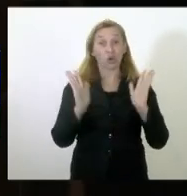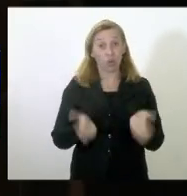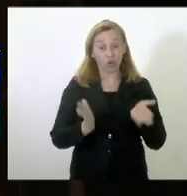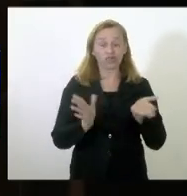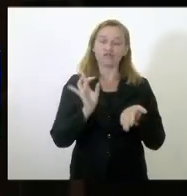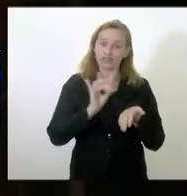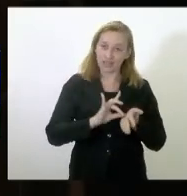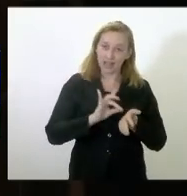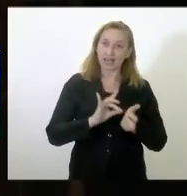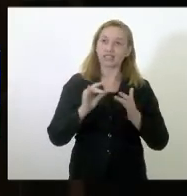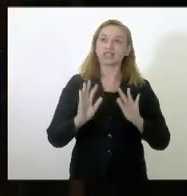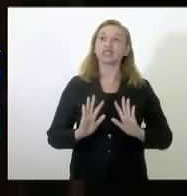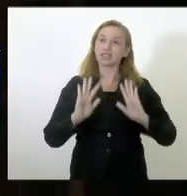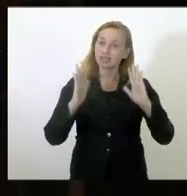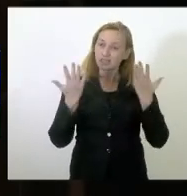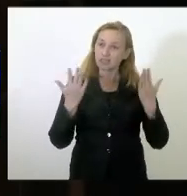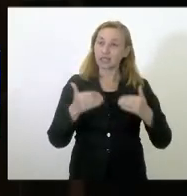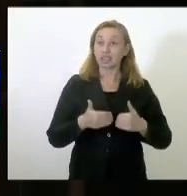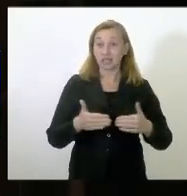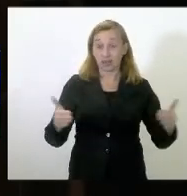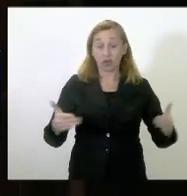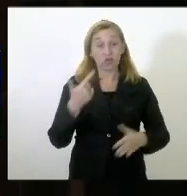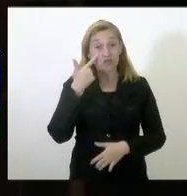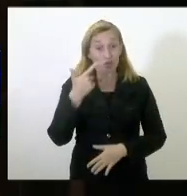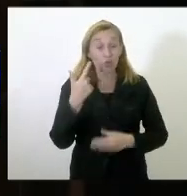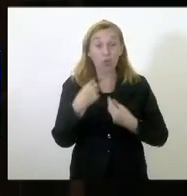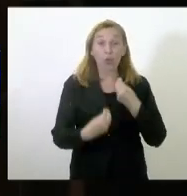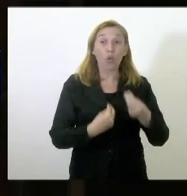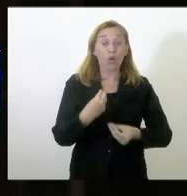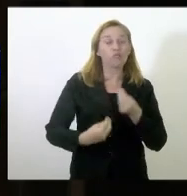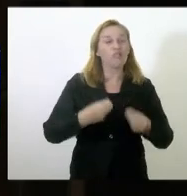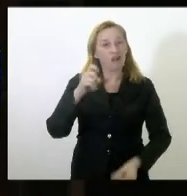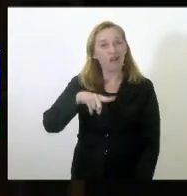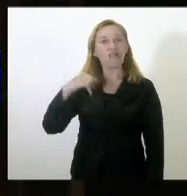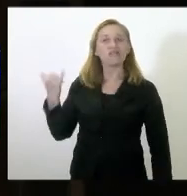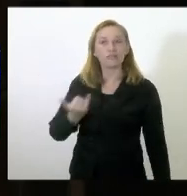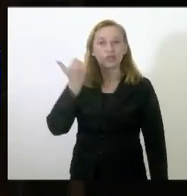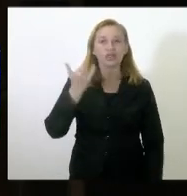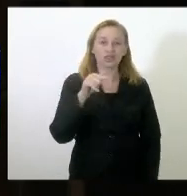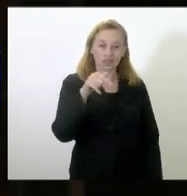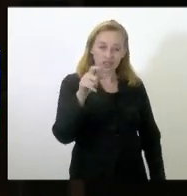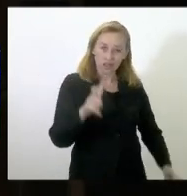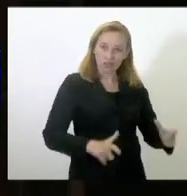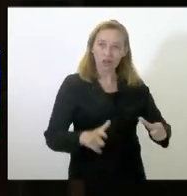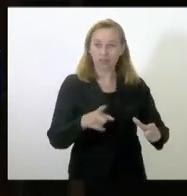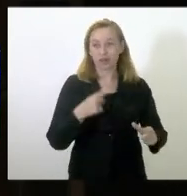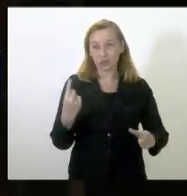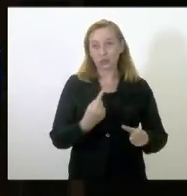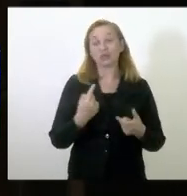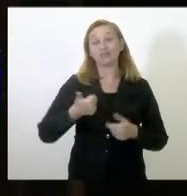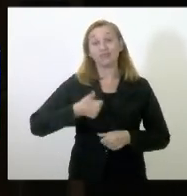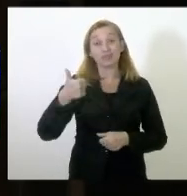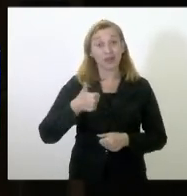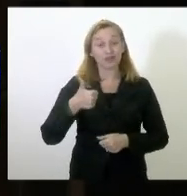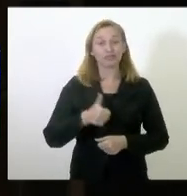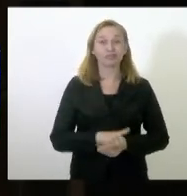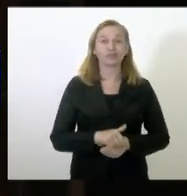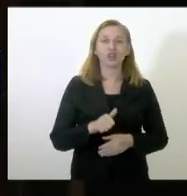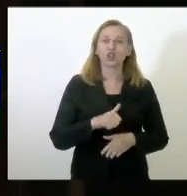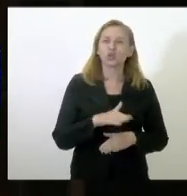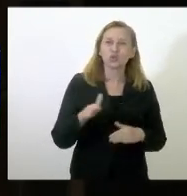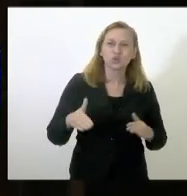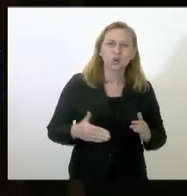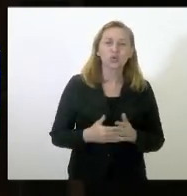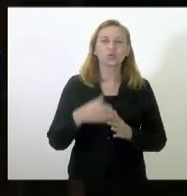de verdade e a gente viu como é importante isso aqui para a gente. Primeiro, todos